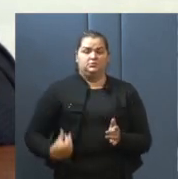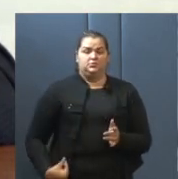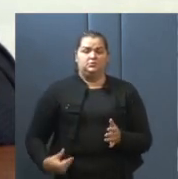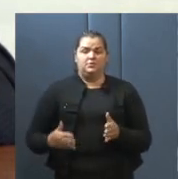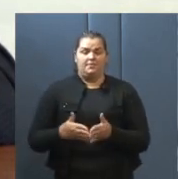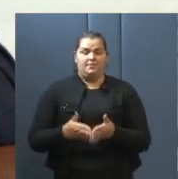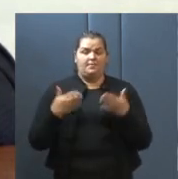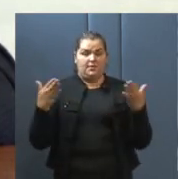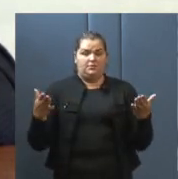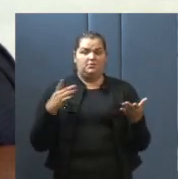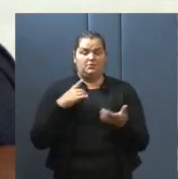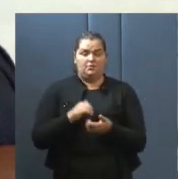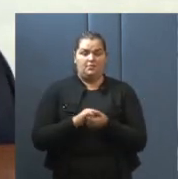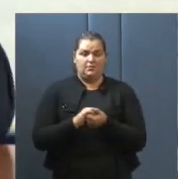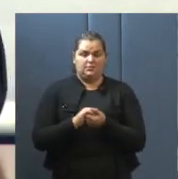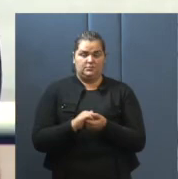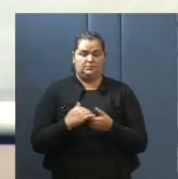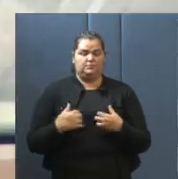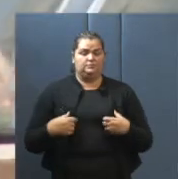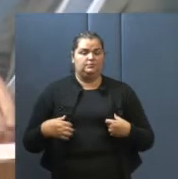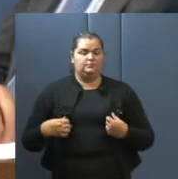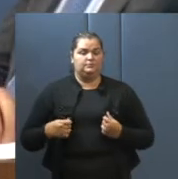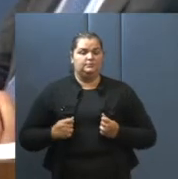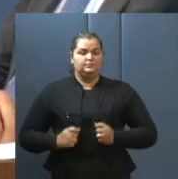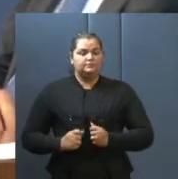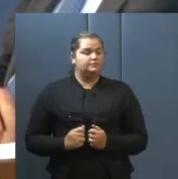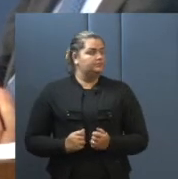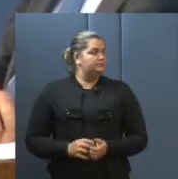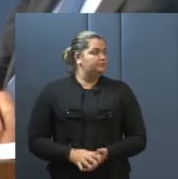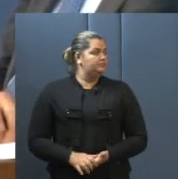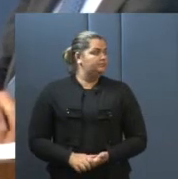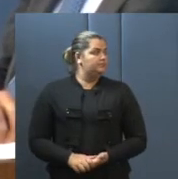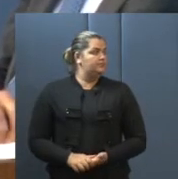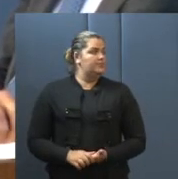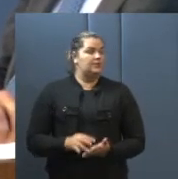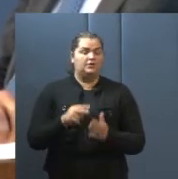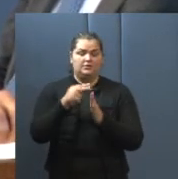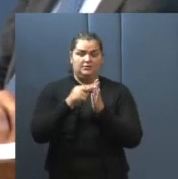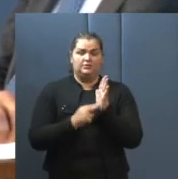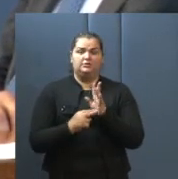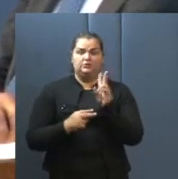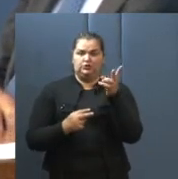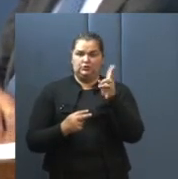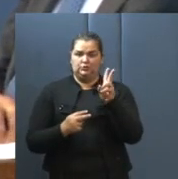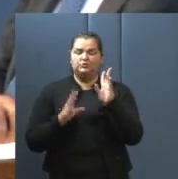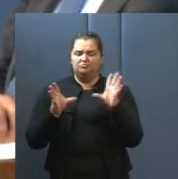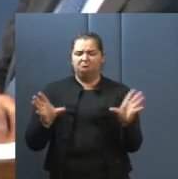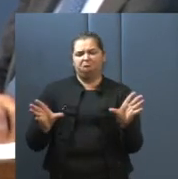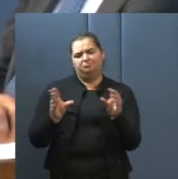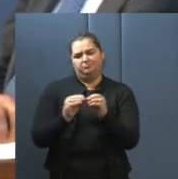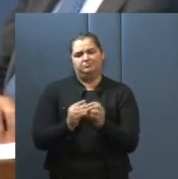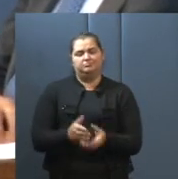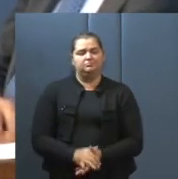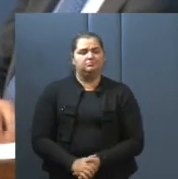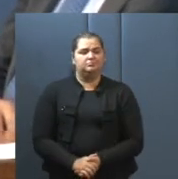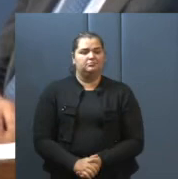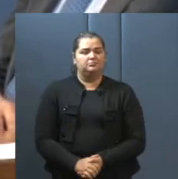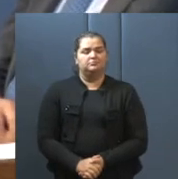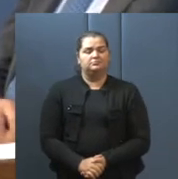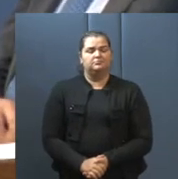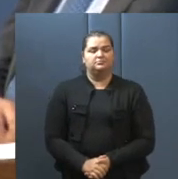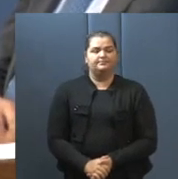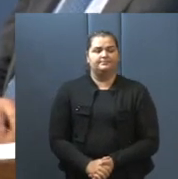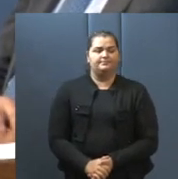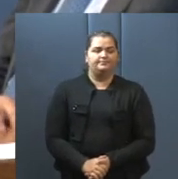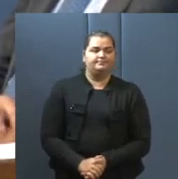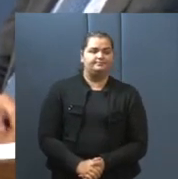maior cooperação? Eu acho que eu vou ler as outras duas, para aí talvez os dois